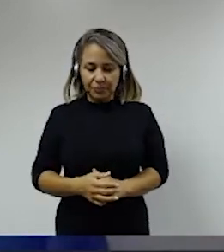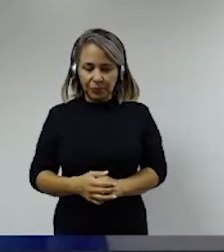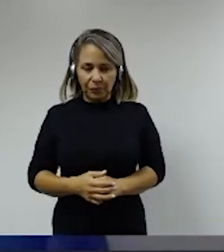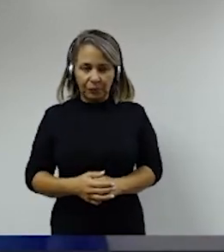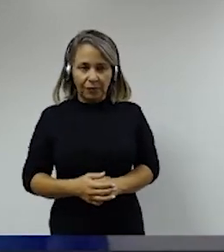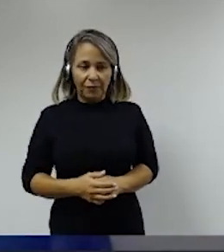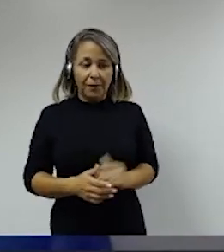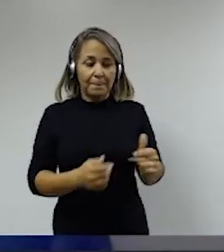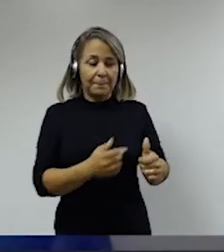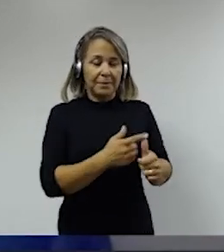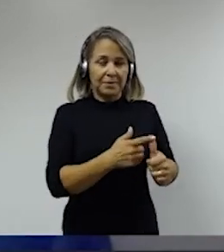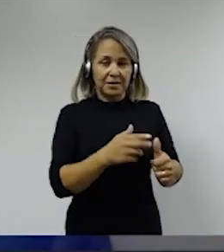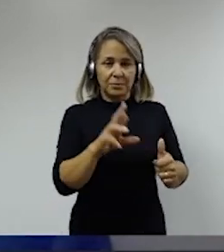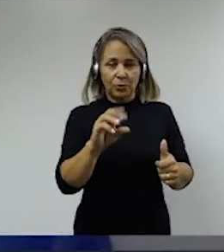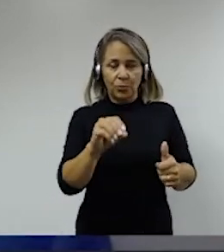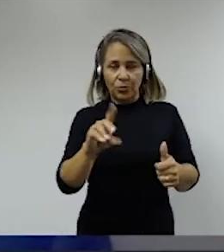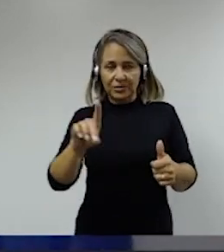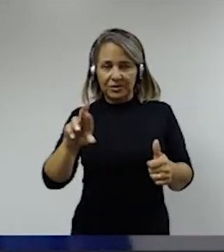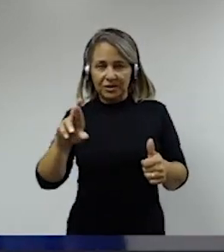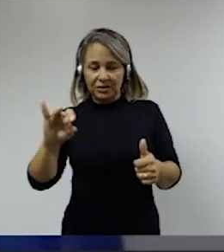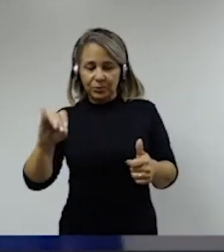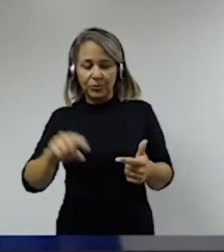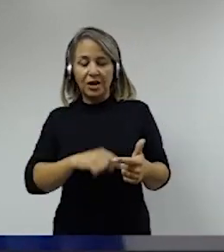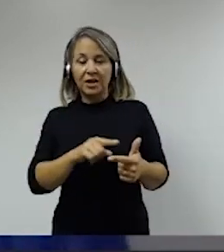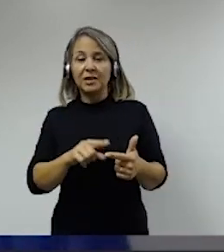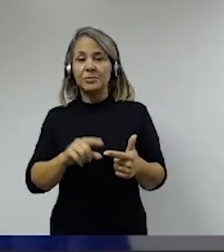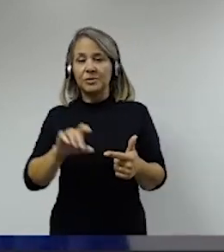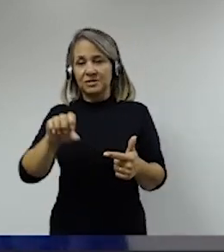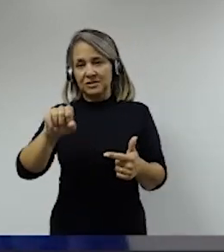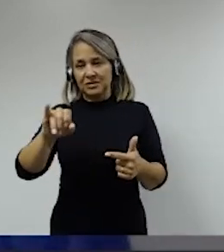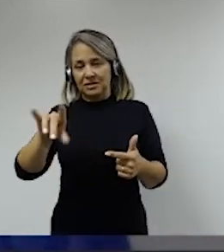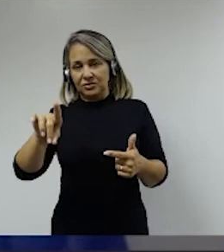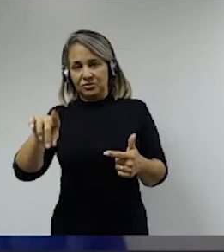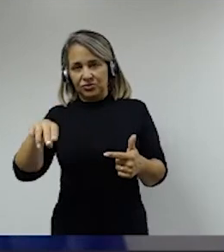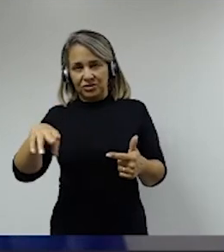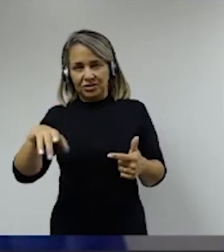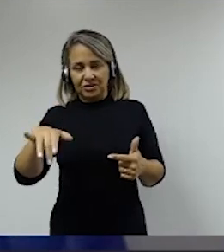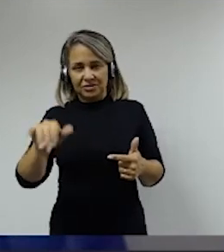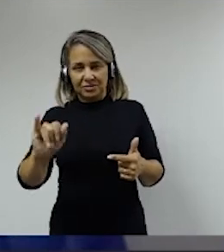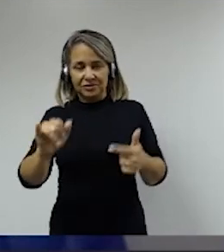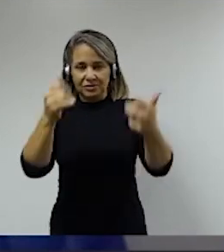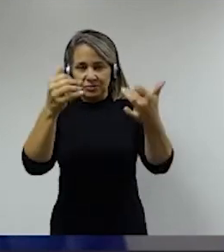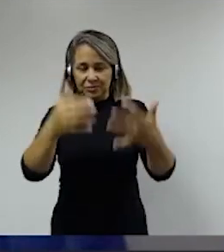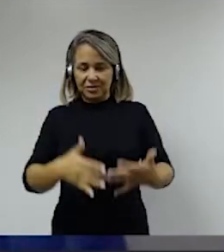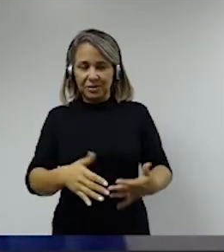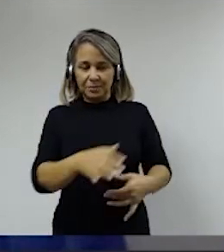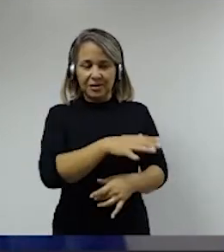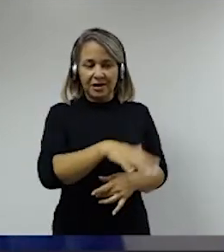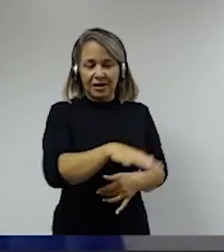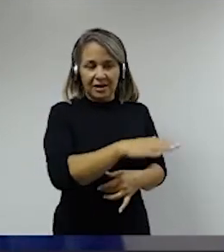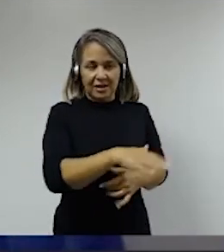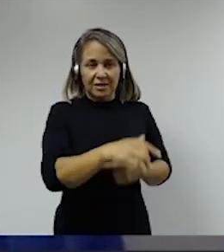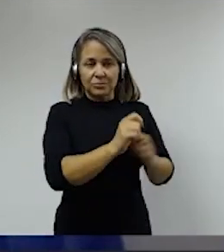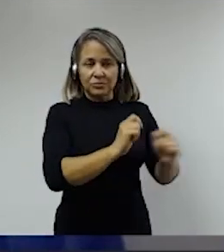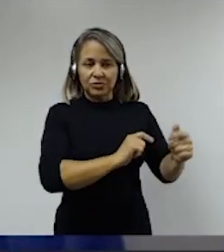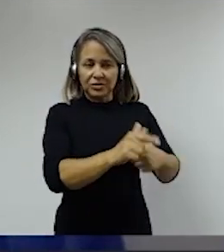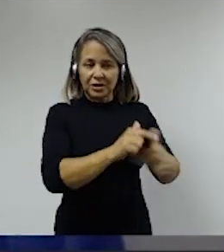o Rodrigo, depois para o Sidney. Dentro da área de atuação, mais da área de atuação de vocês